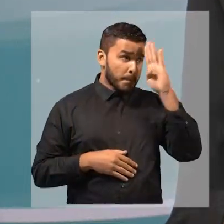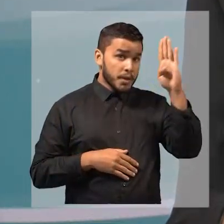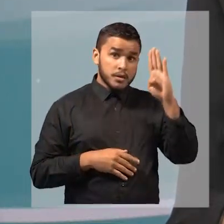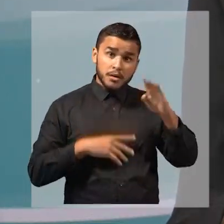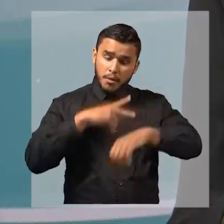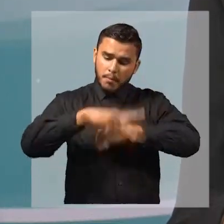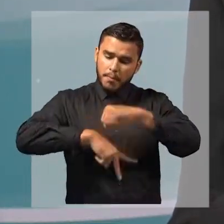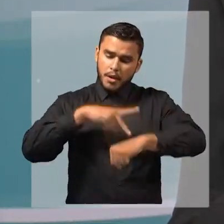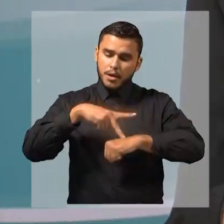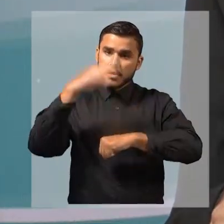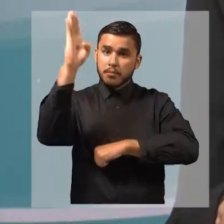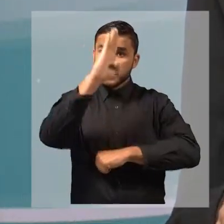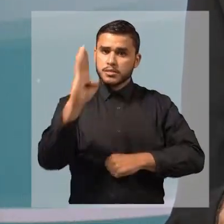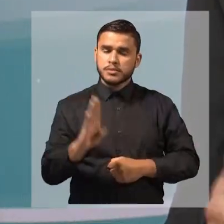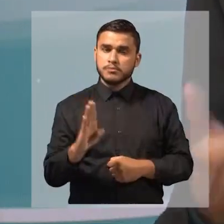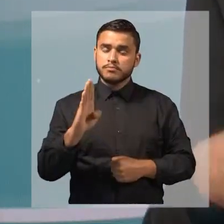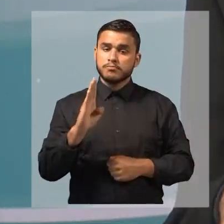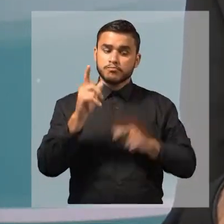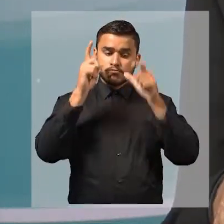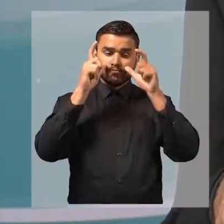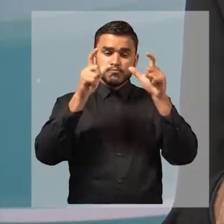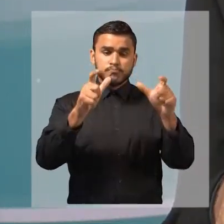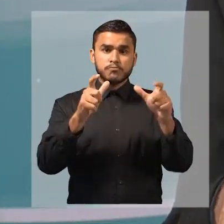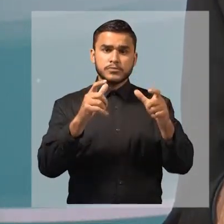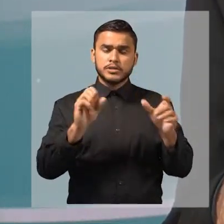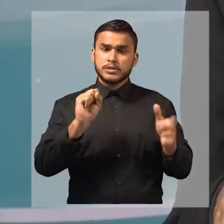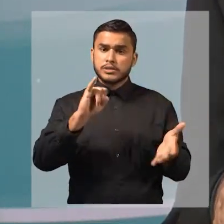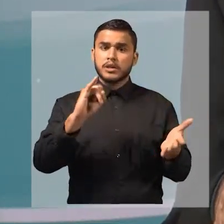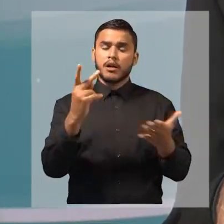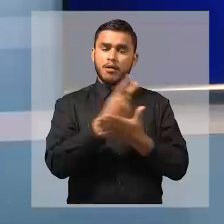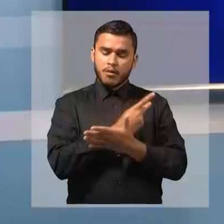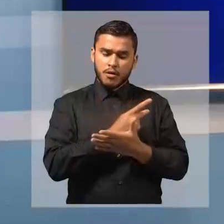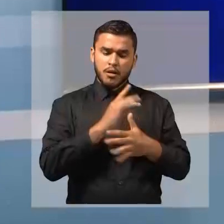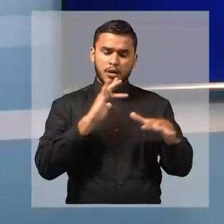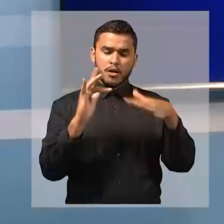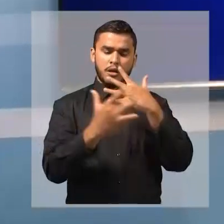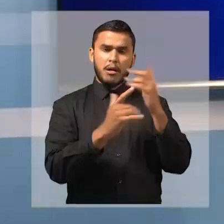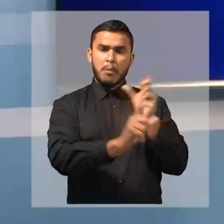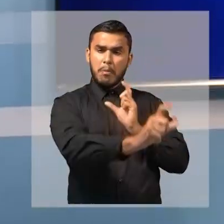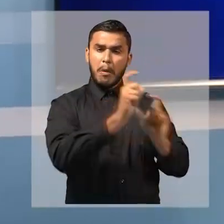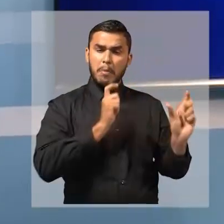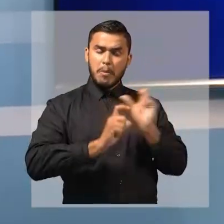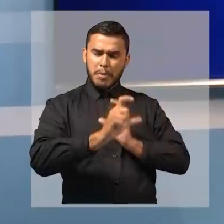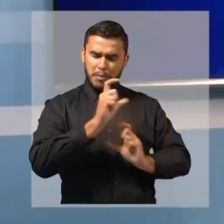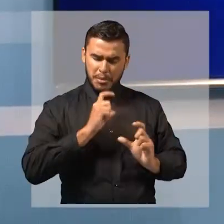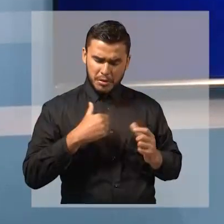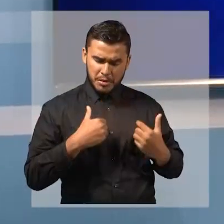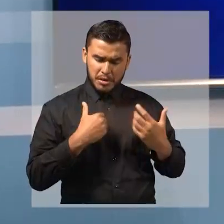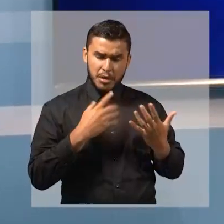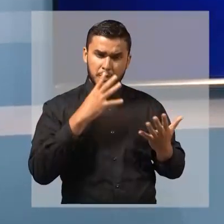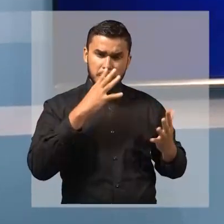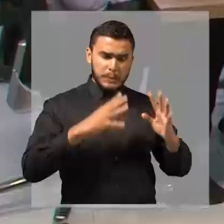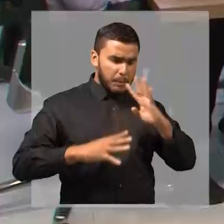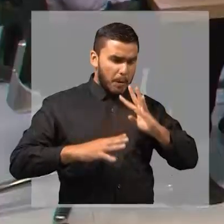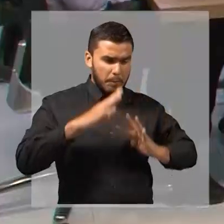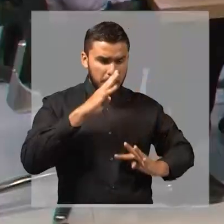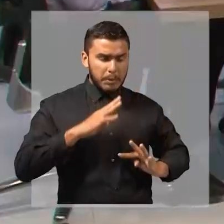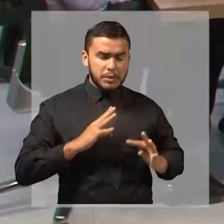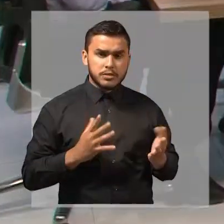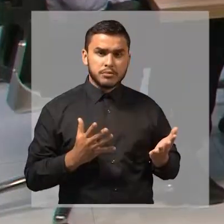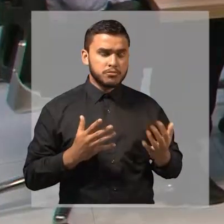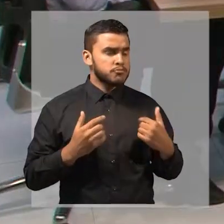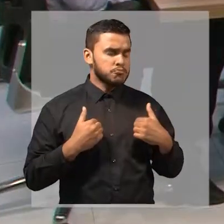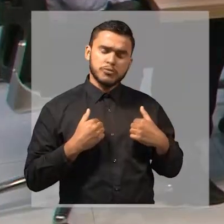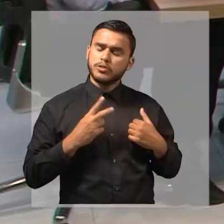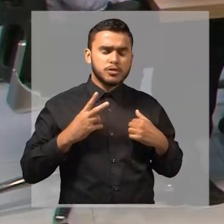priorizar o país, os interesses do país, mesmo que continue sendo atacado pelas redes sociais e tal. Então,